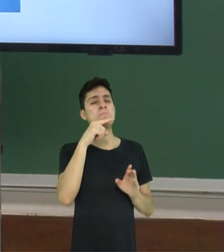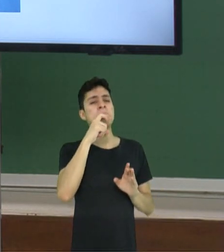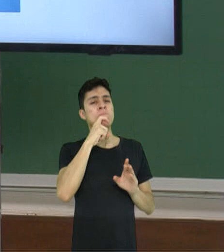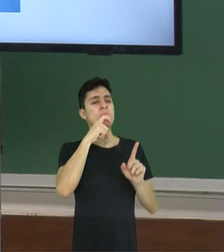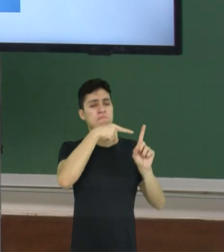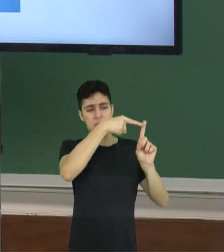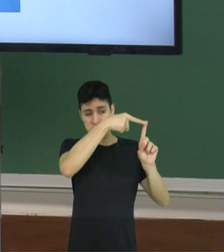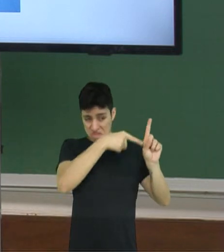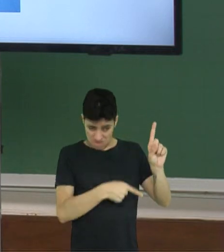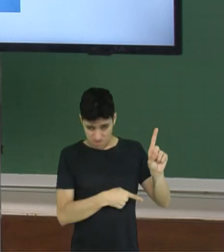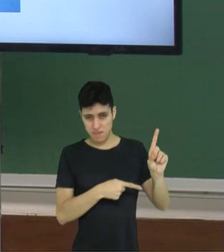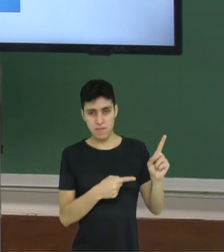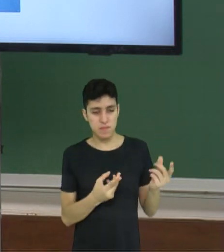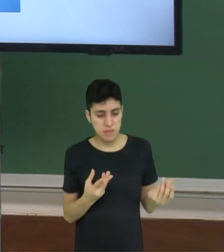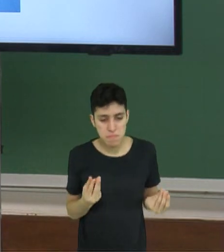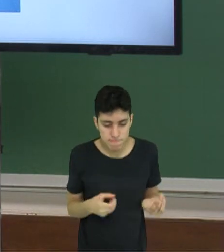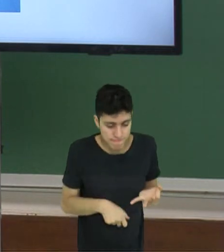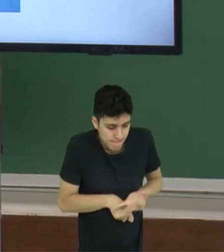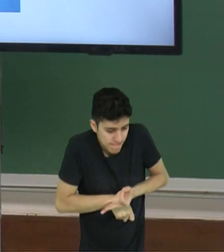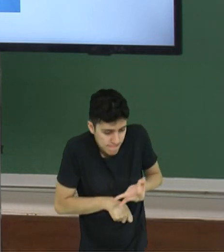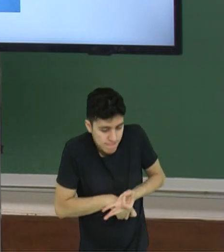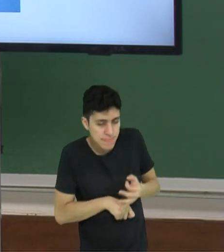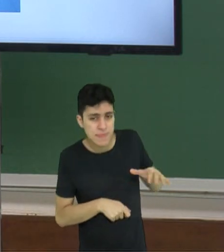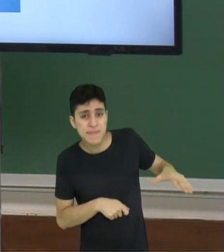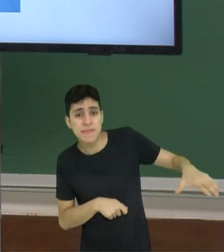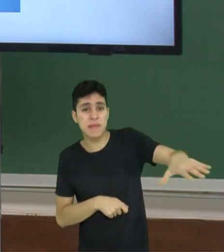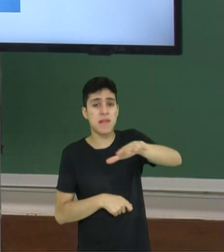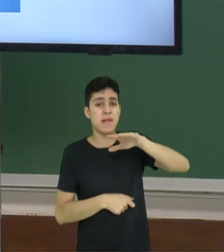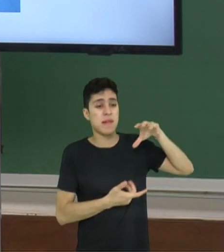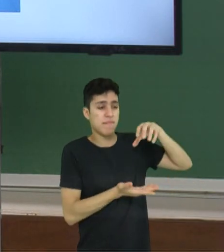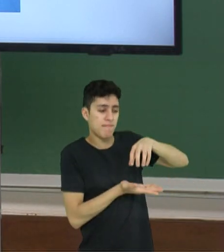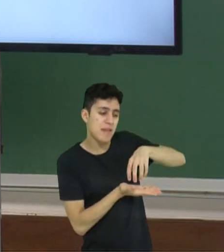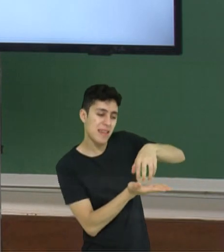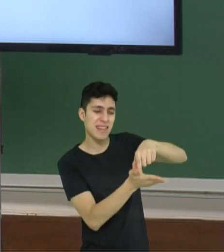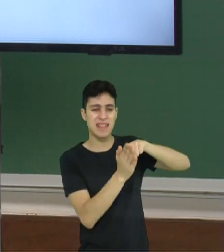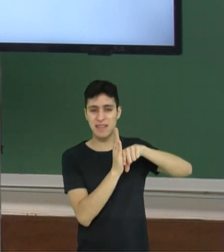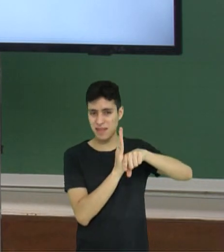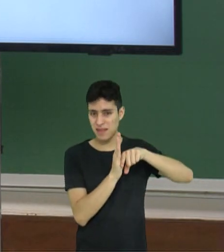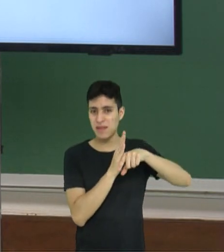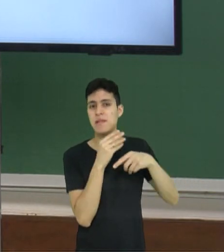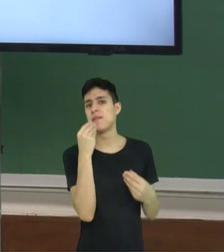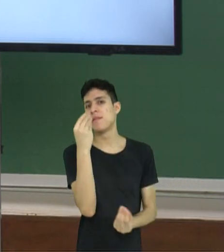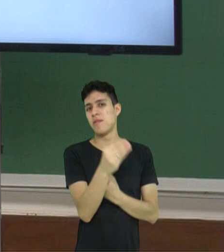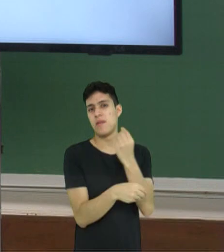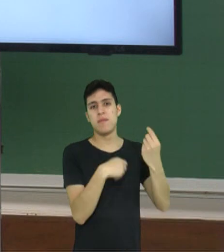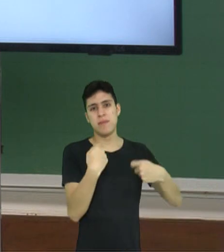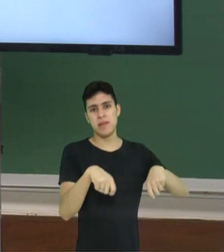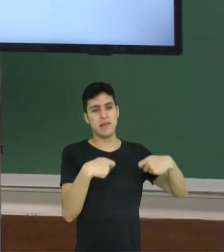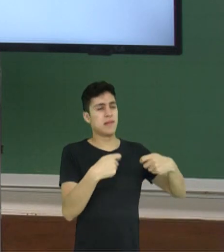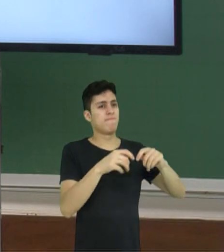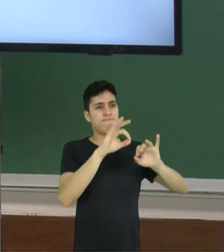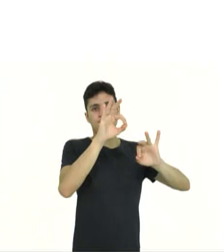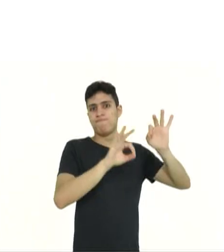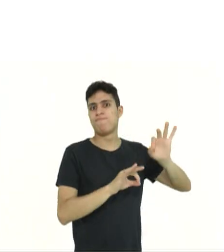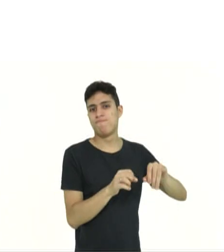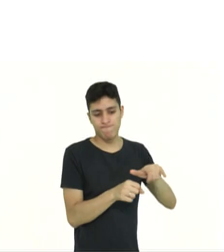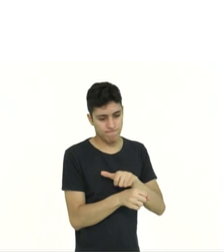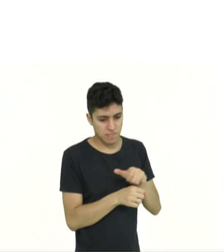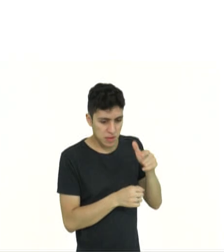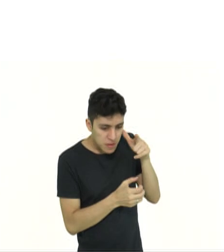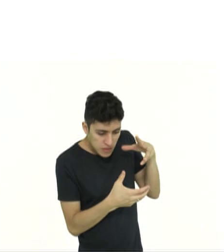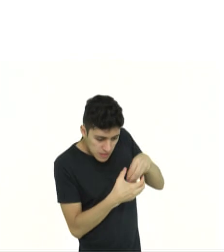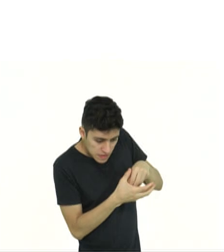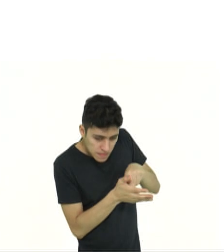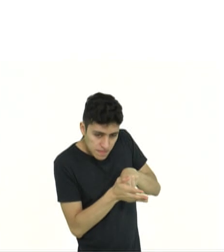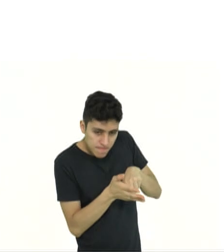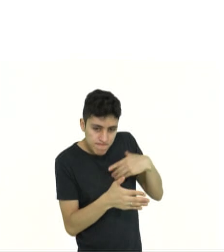vocês imaginem como é sobreviver aqui nessas estações de pesquisa, são todas ambientadas, né? Vamos lá, primeiro quiz da aula de hoje.